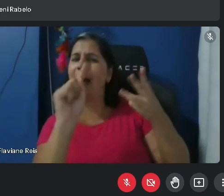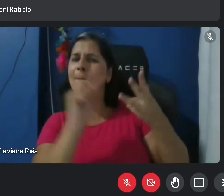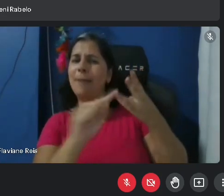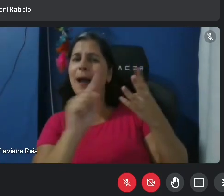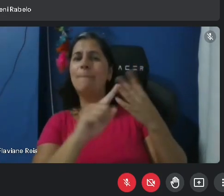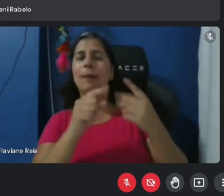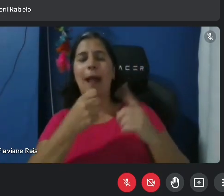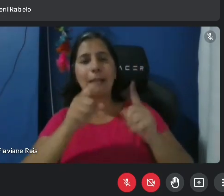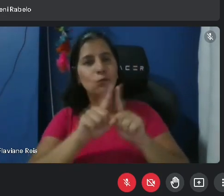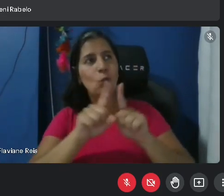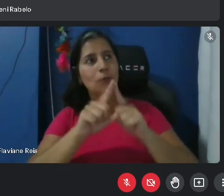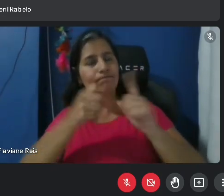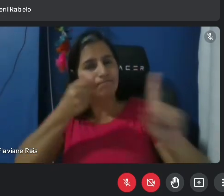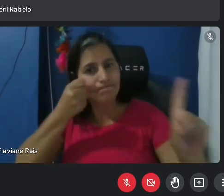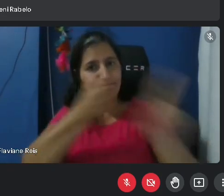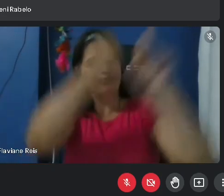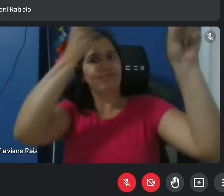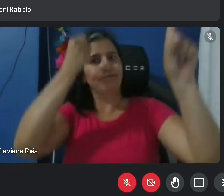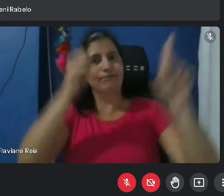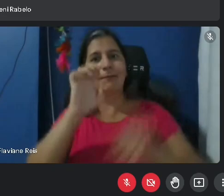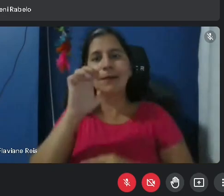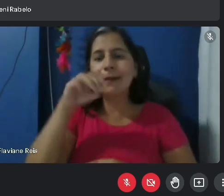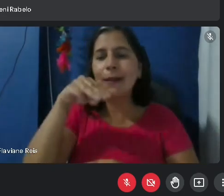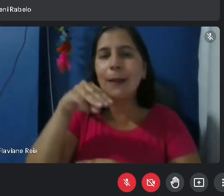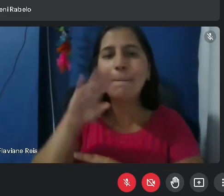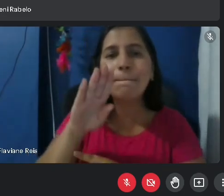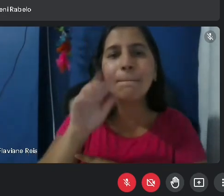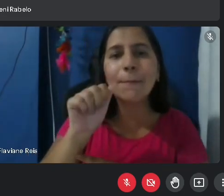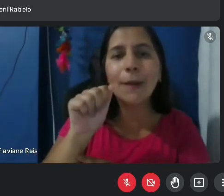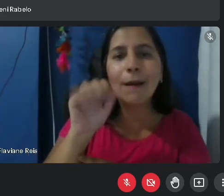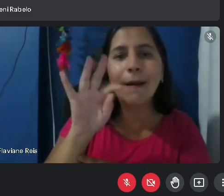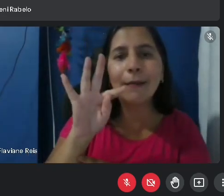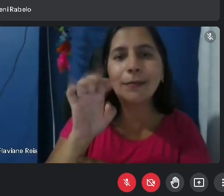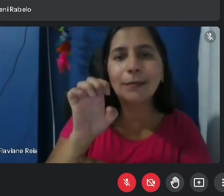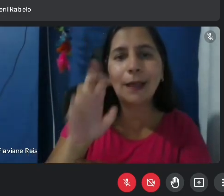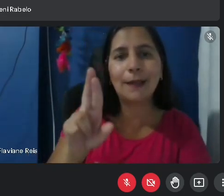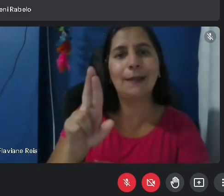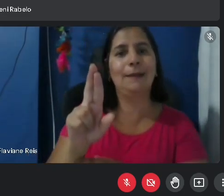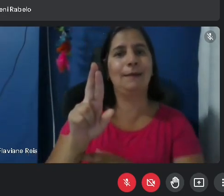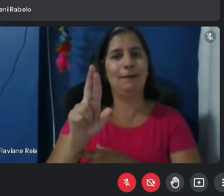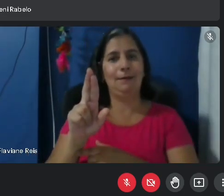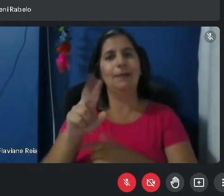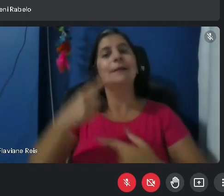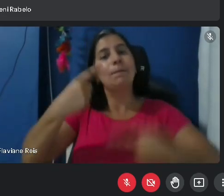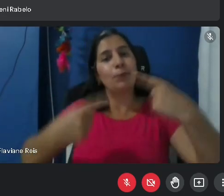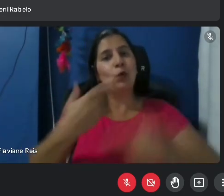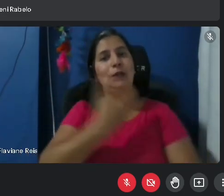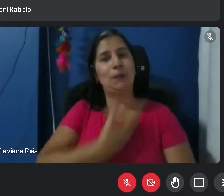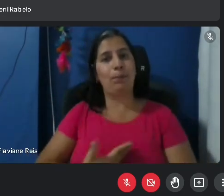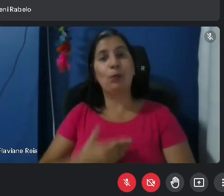mostrasse documentos e vários outros pontos. Então, nós incentivamos isso,